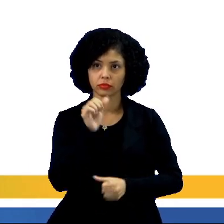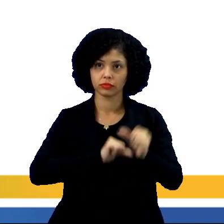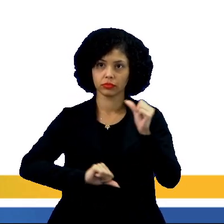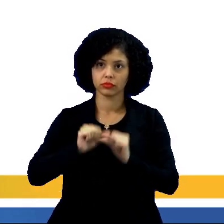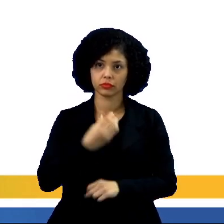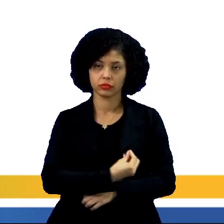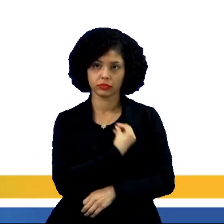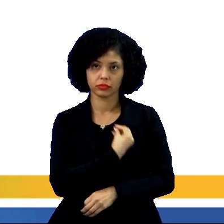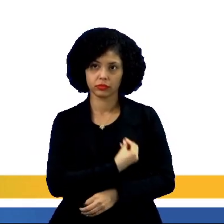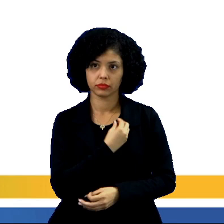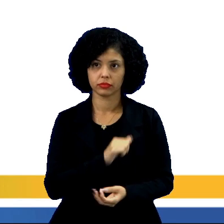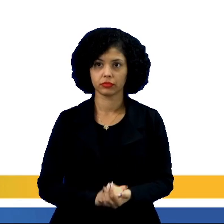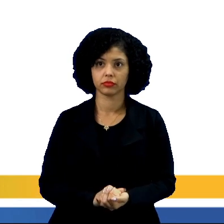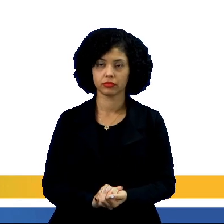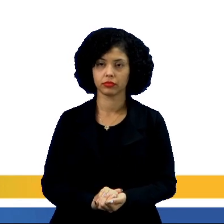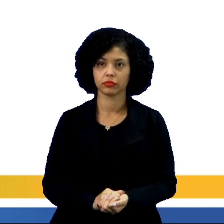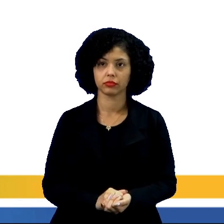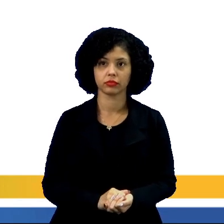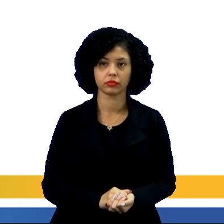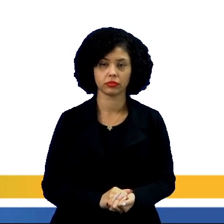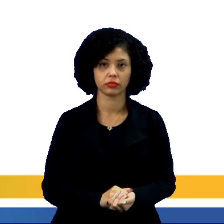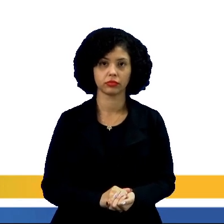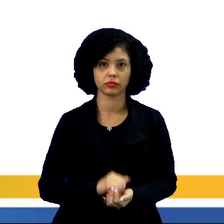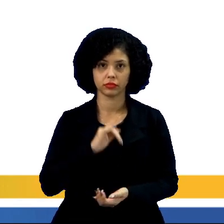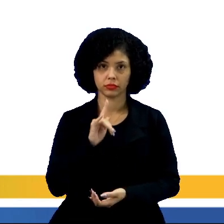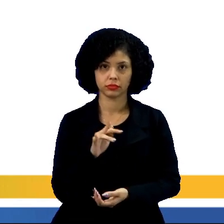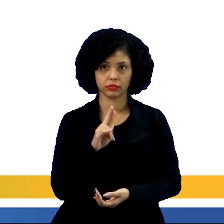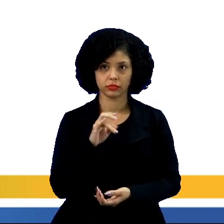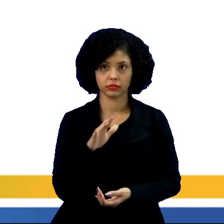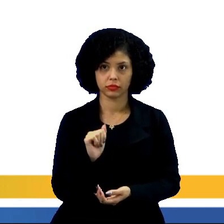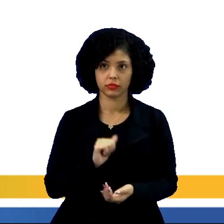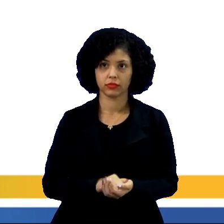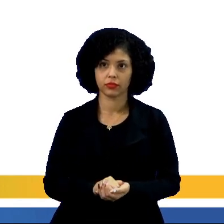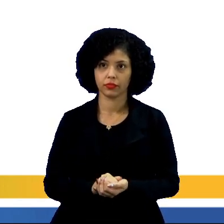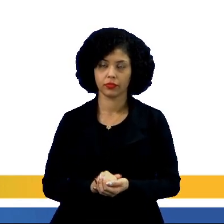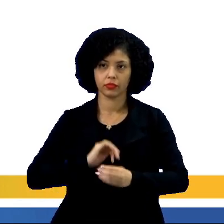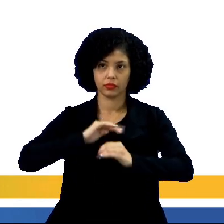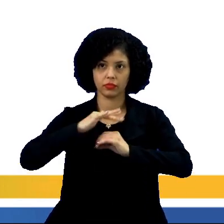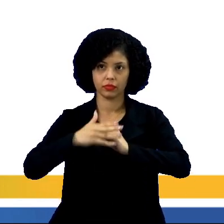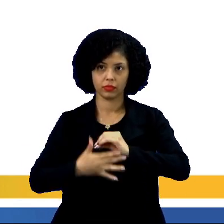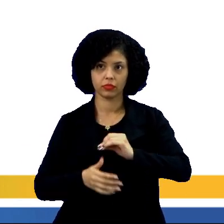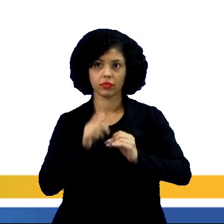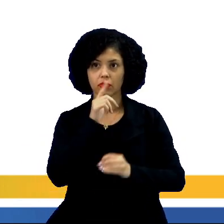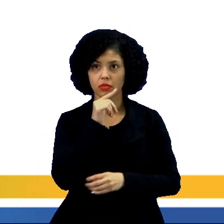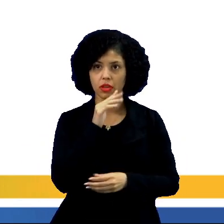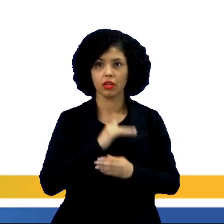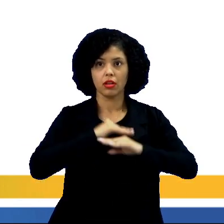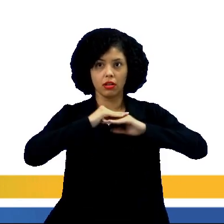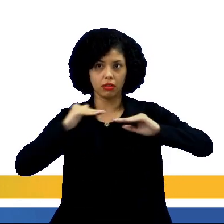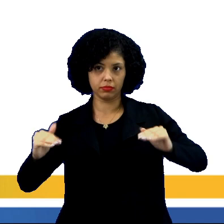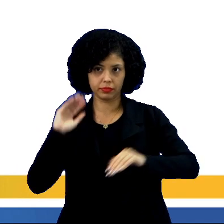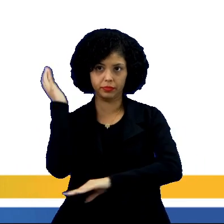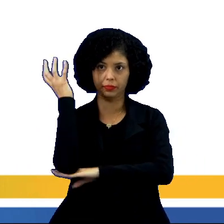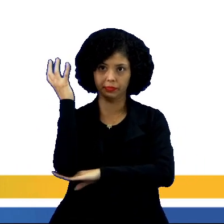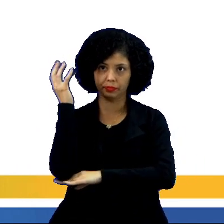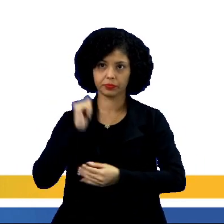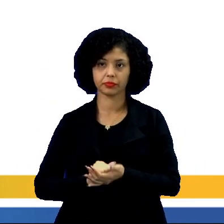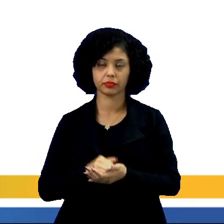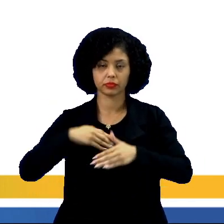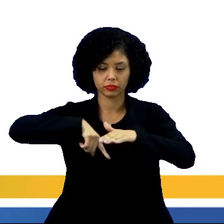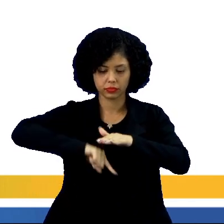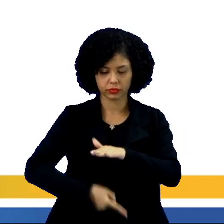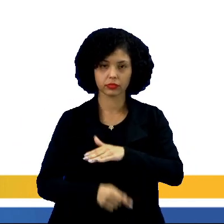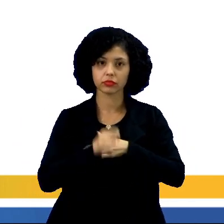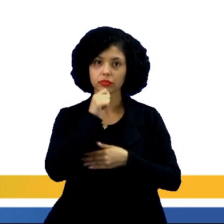troca constante da água presente na hidrosfera entre a atmosfera, as águas das superfícies,